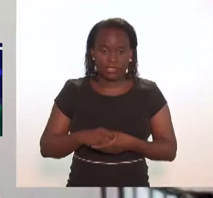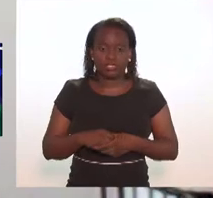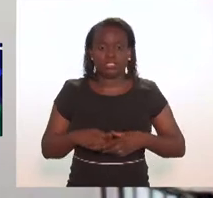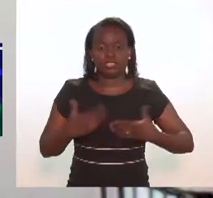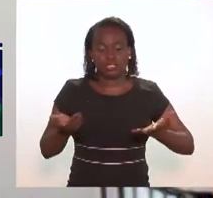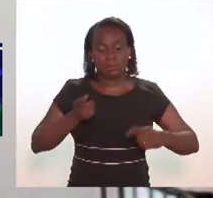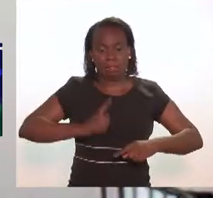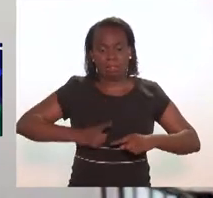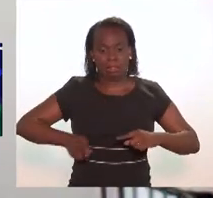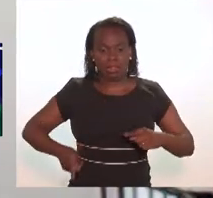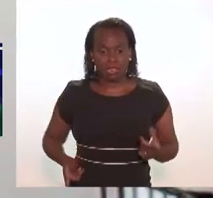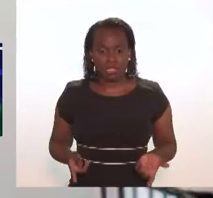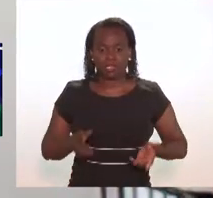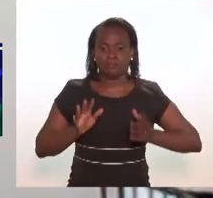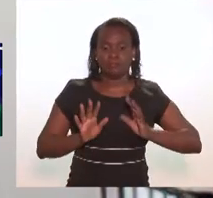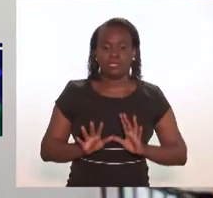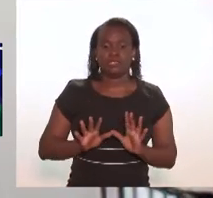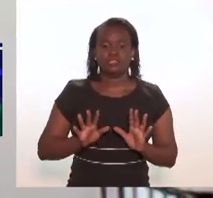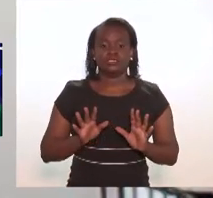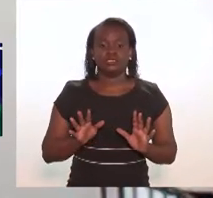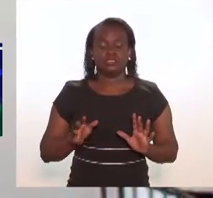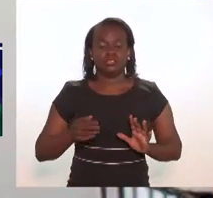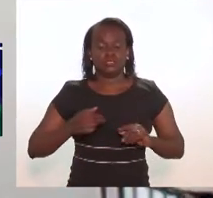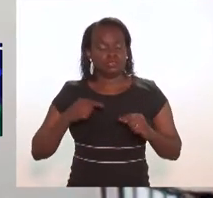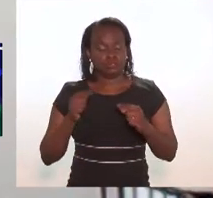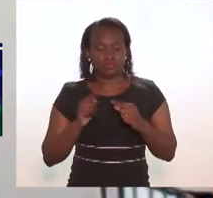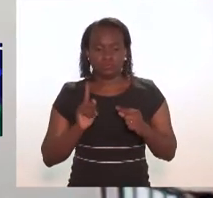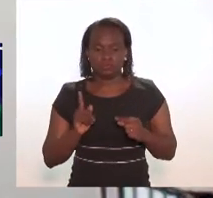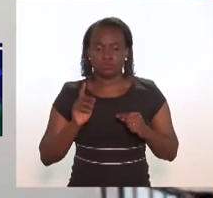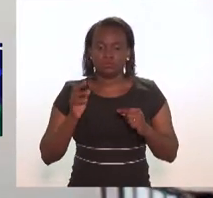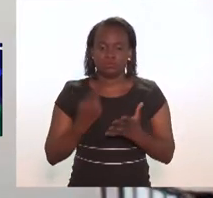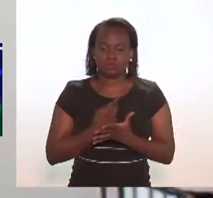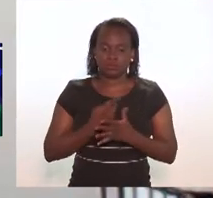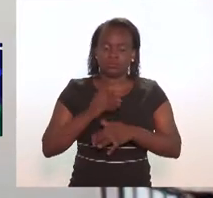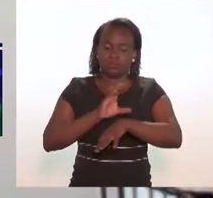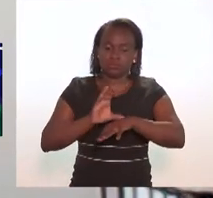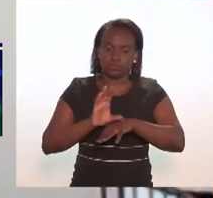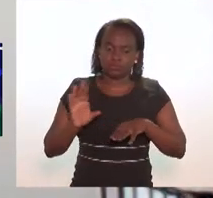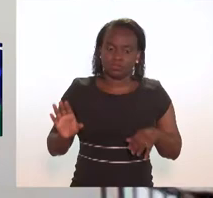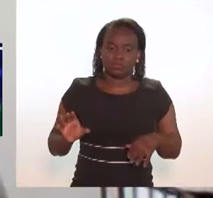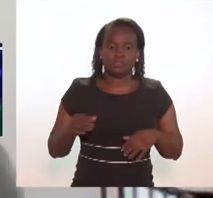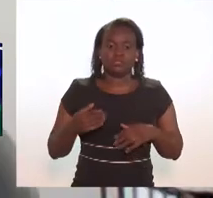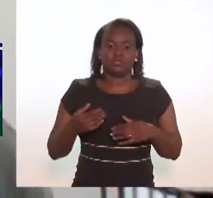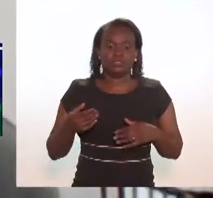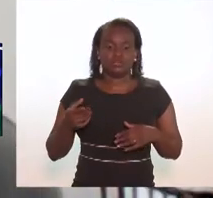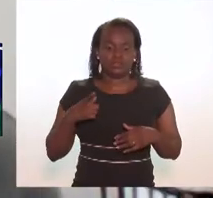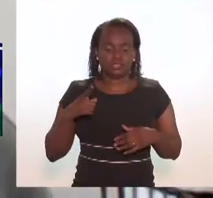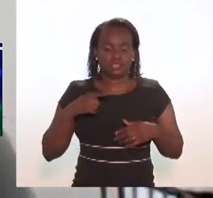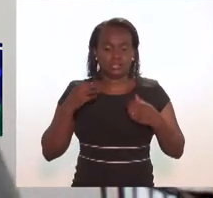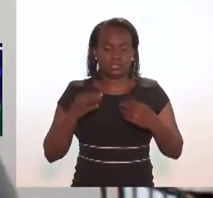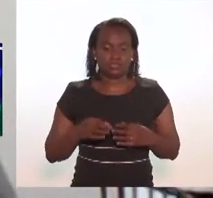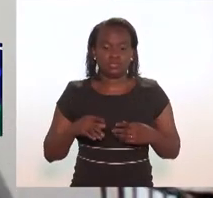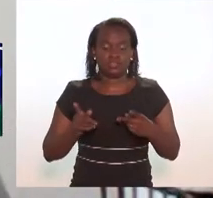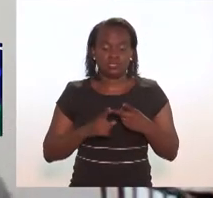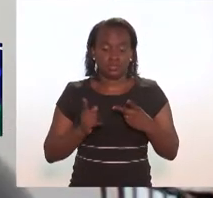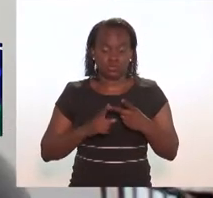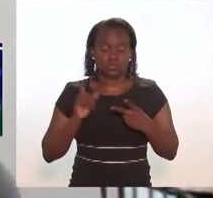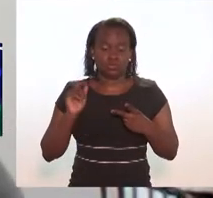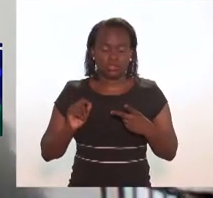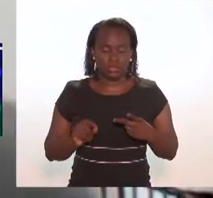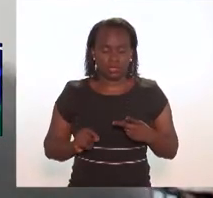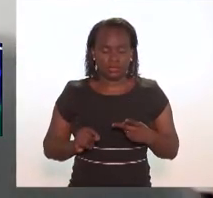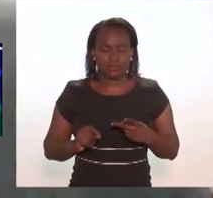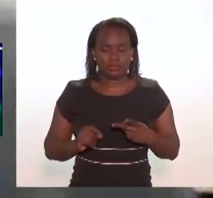censura que não é cabível e fere, né, o princípio constitucional da liberdade de cátedra. O segundo ponto que eu